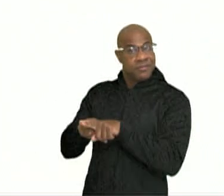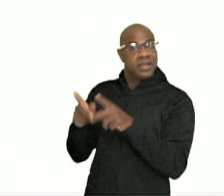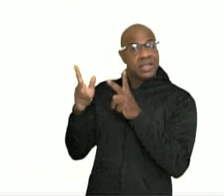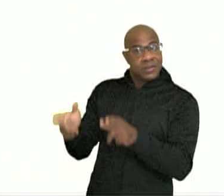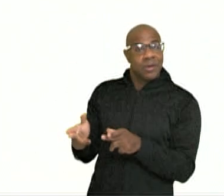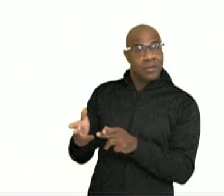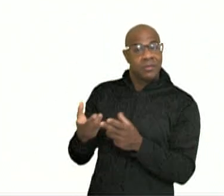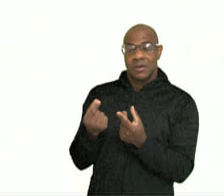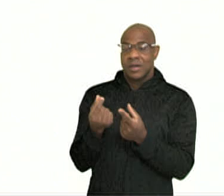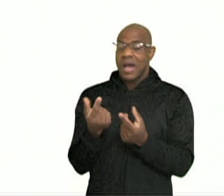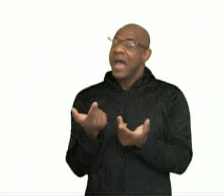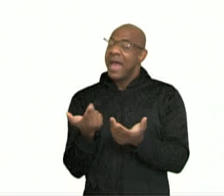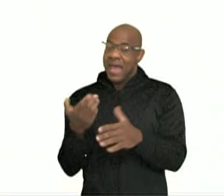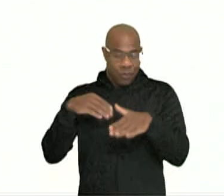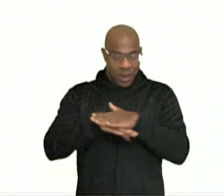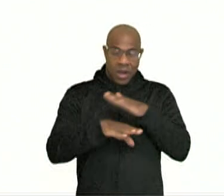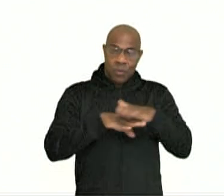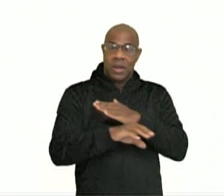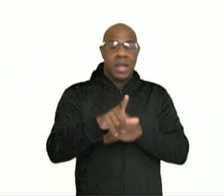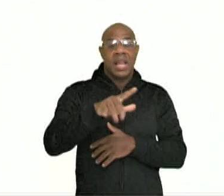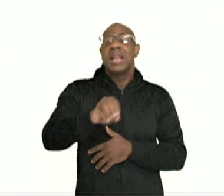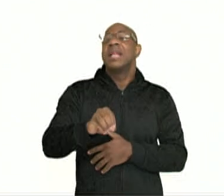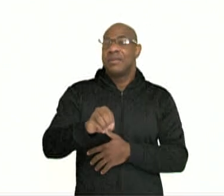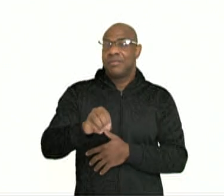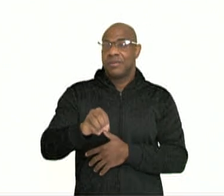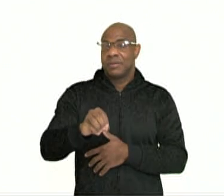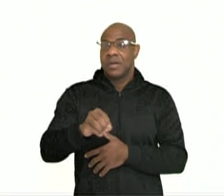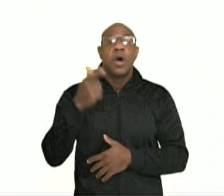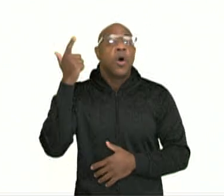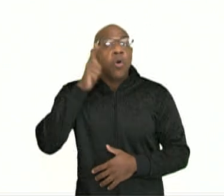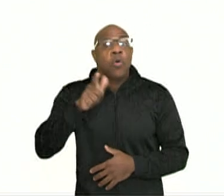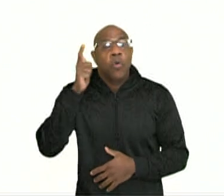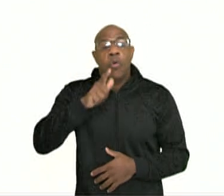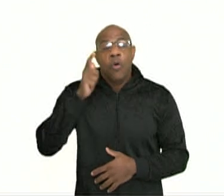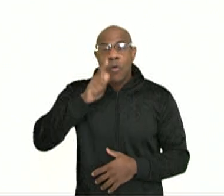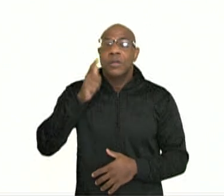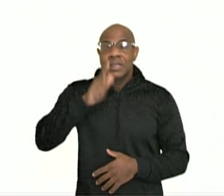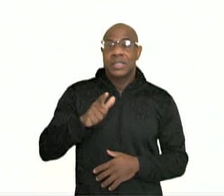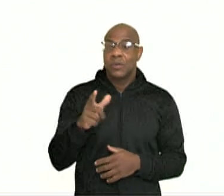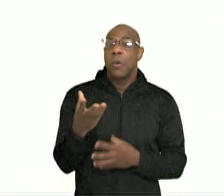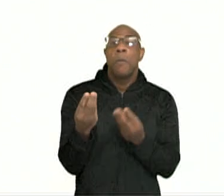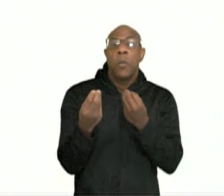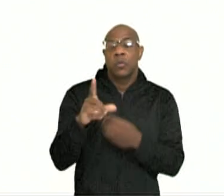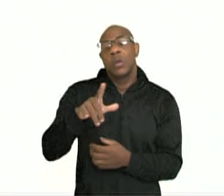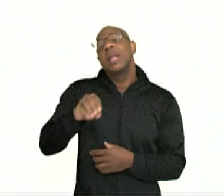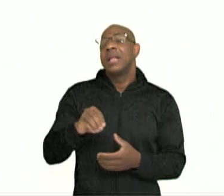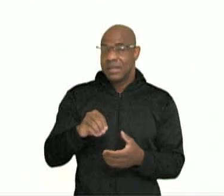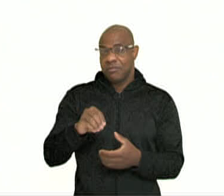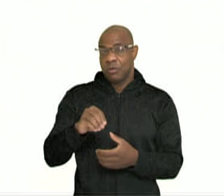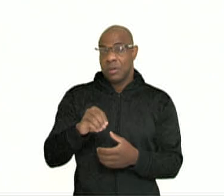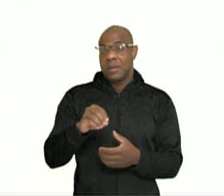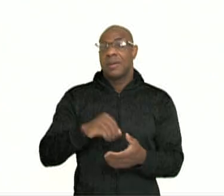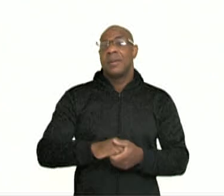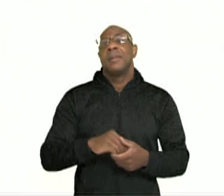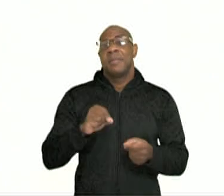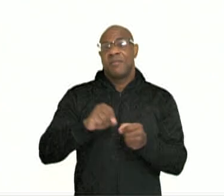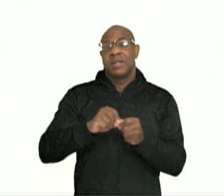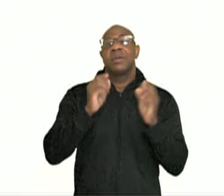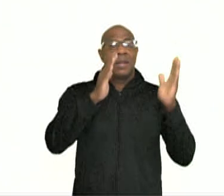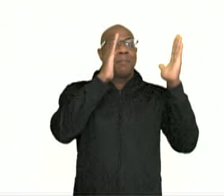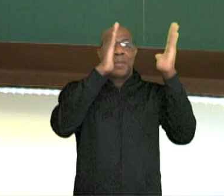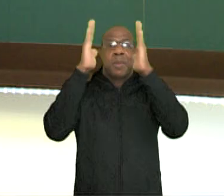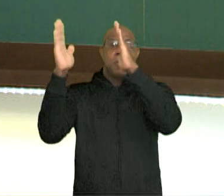acabaram conseguindo reunir livros suficientes para construir um pequeno acervo de uso interno dos